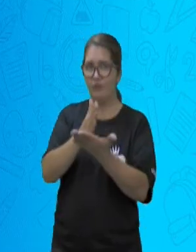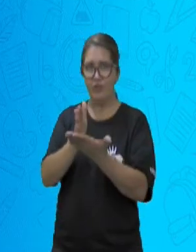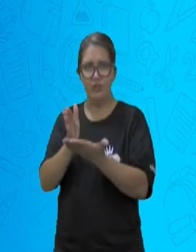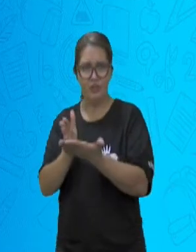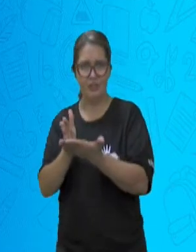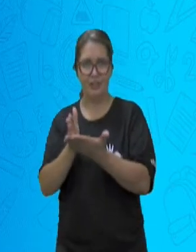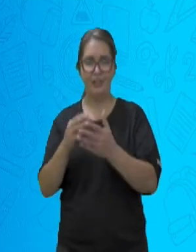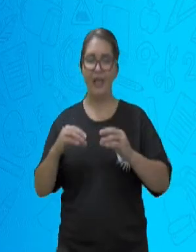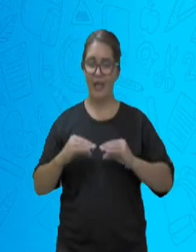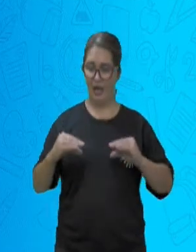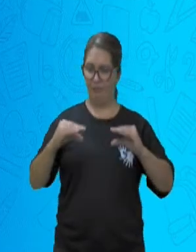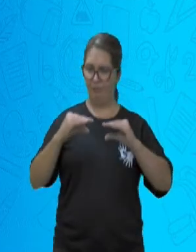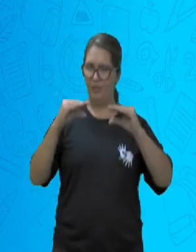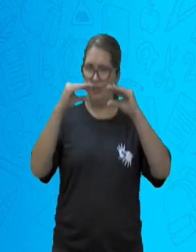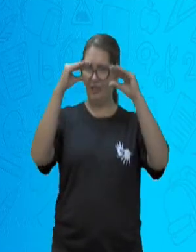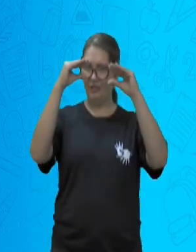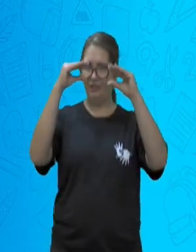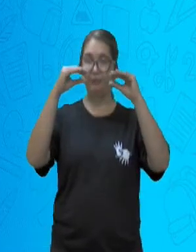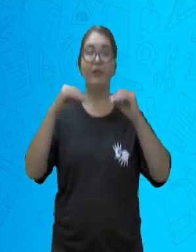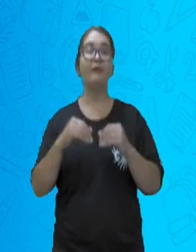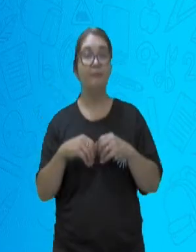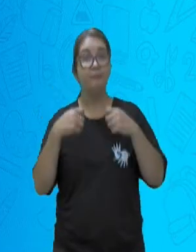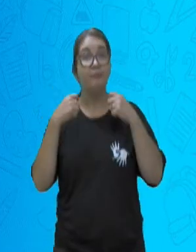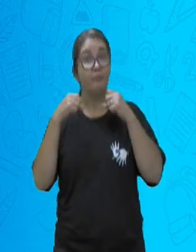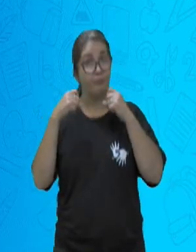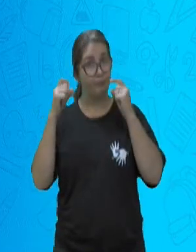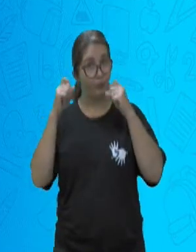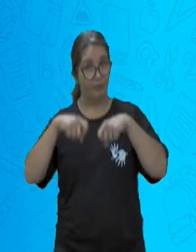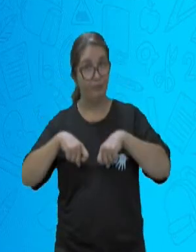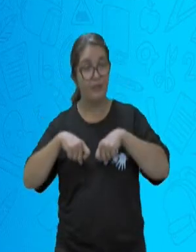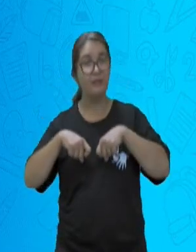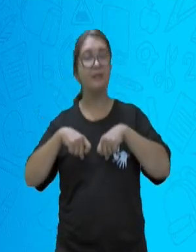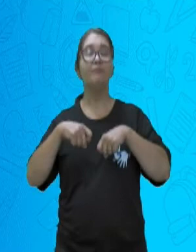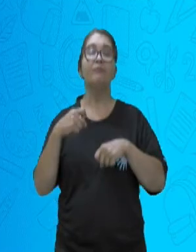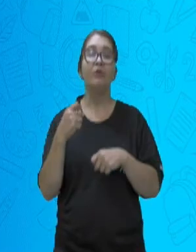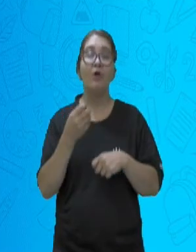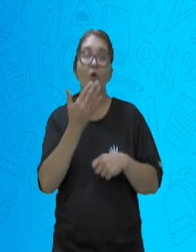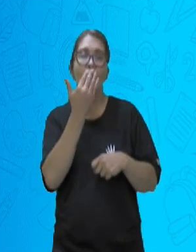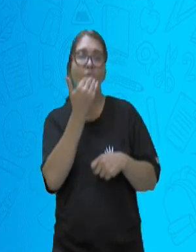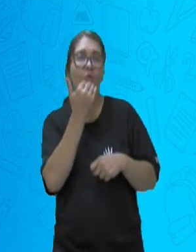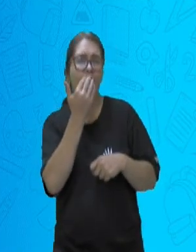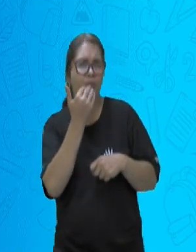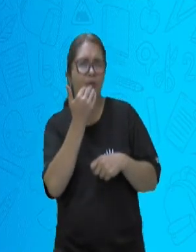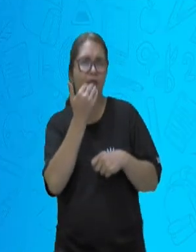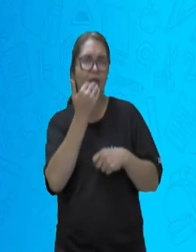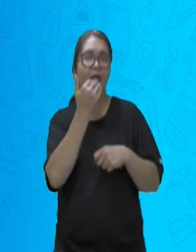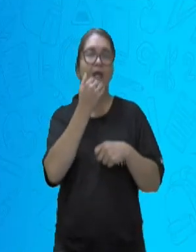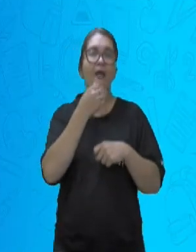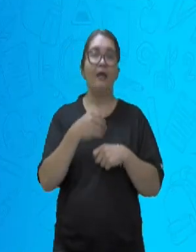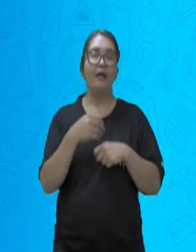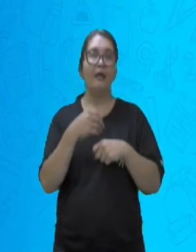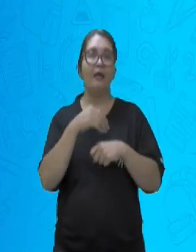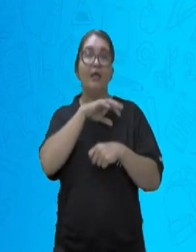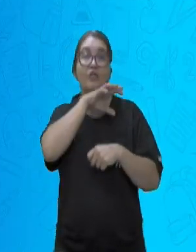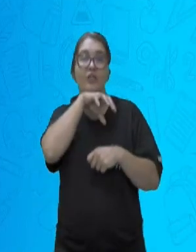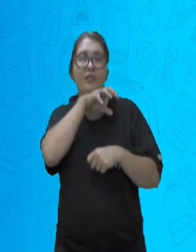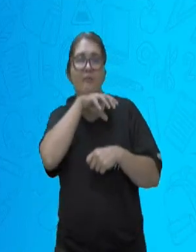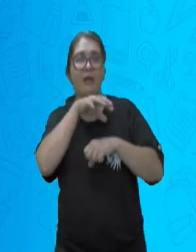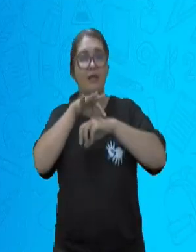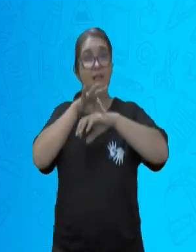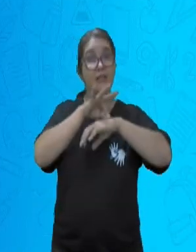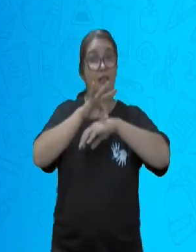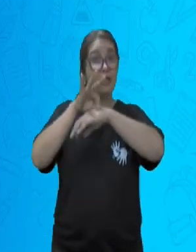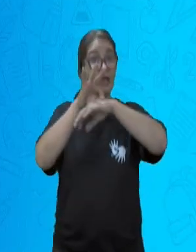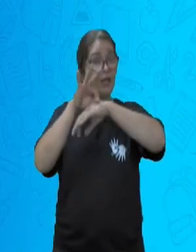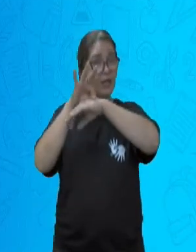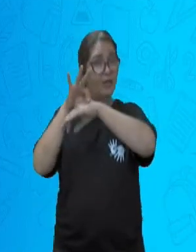animal, origem vegetal e origem mineral. Essas três classificações, elas aparecem também na